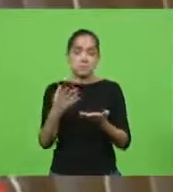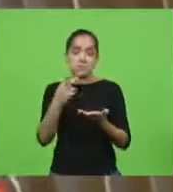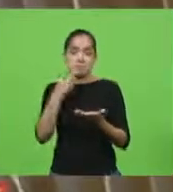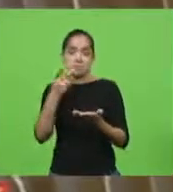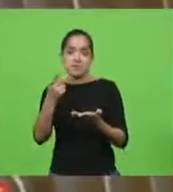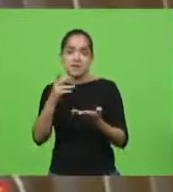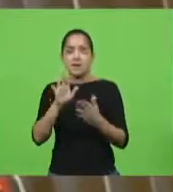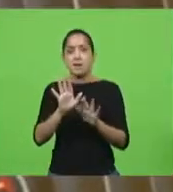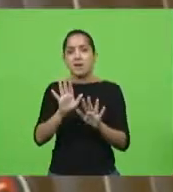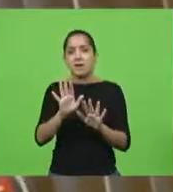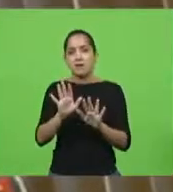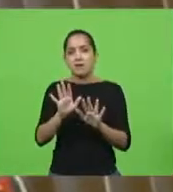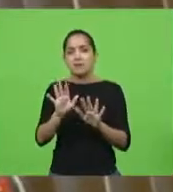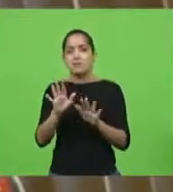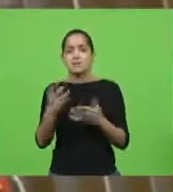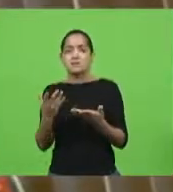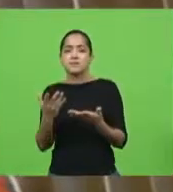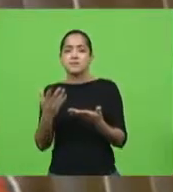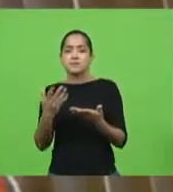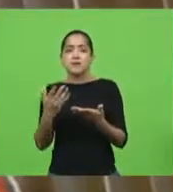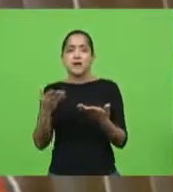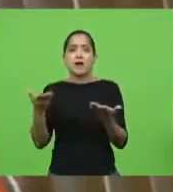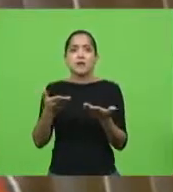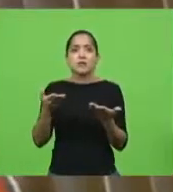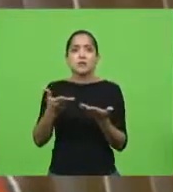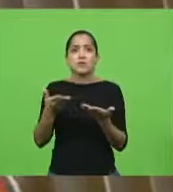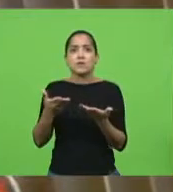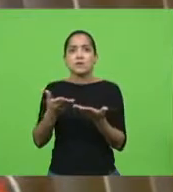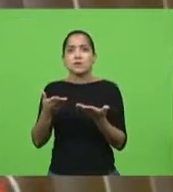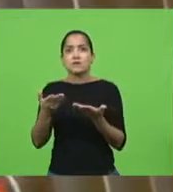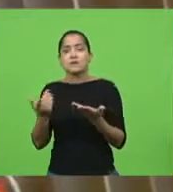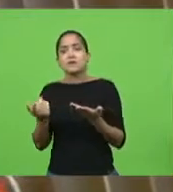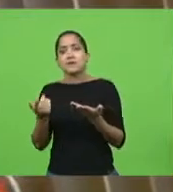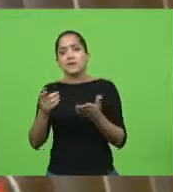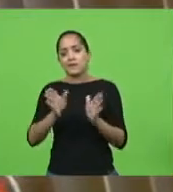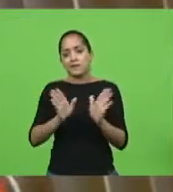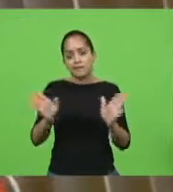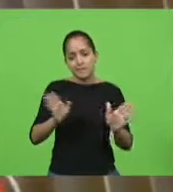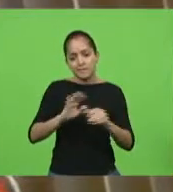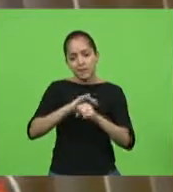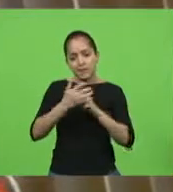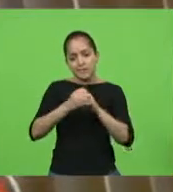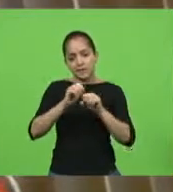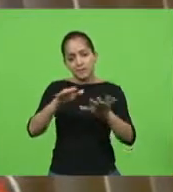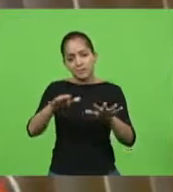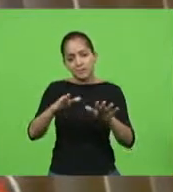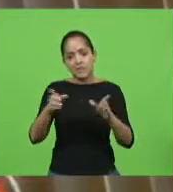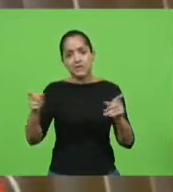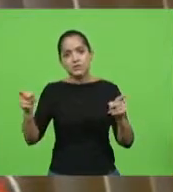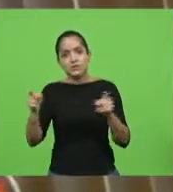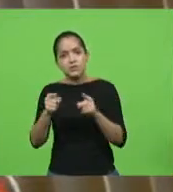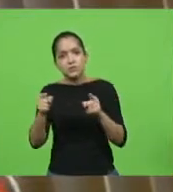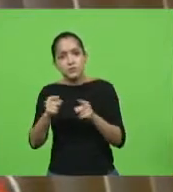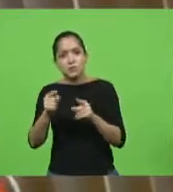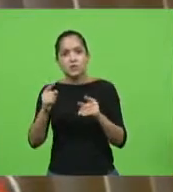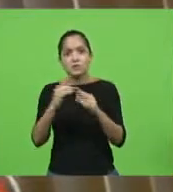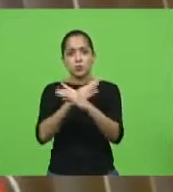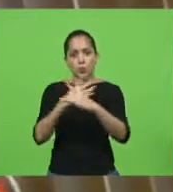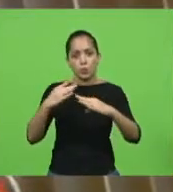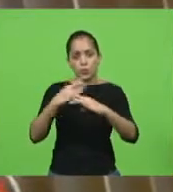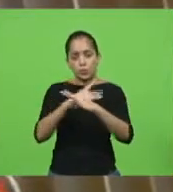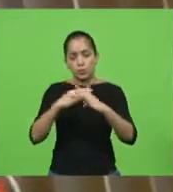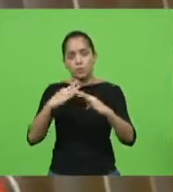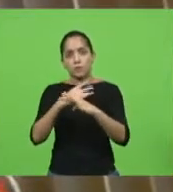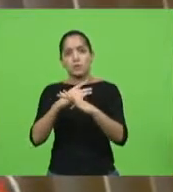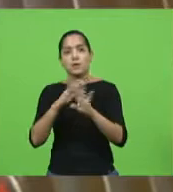comandante, esses anos agora estamos relacionados à pandemia, a pandemia diminuiu um pouco a circulação das pessoas, mas eu falo para